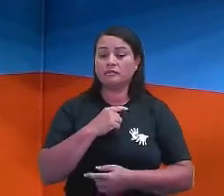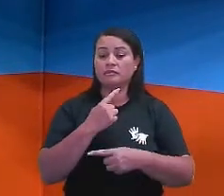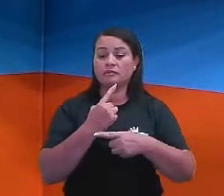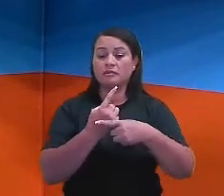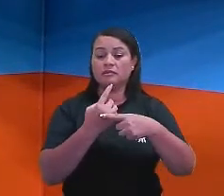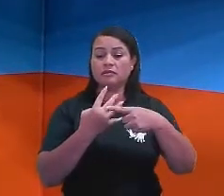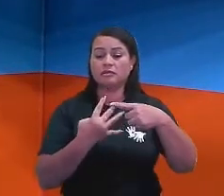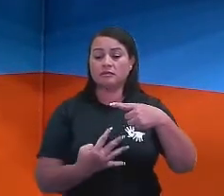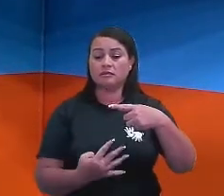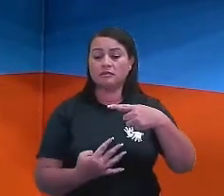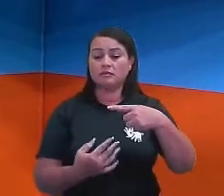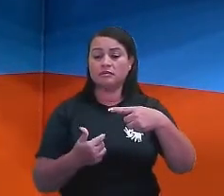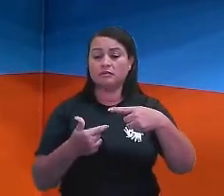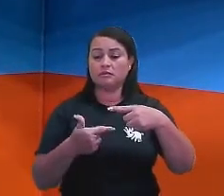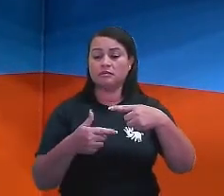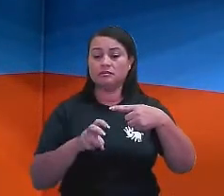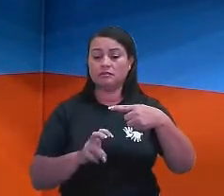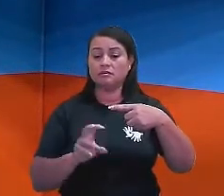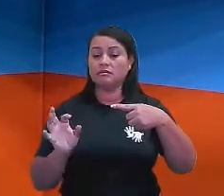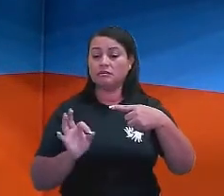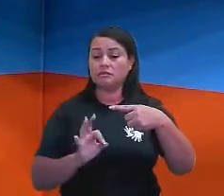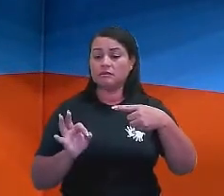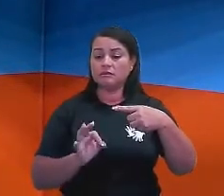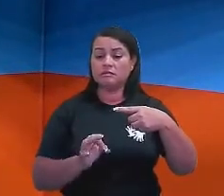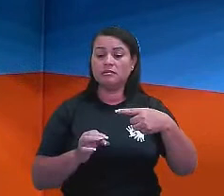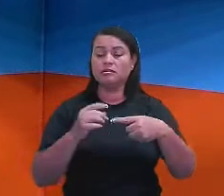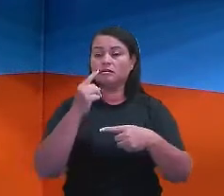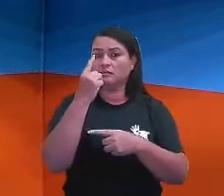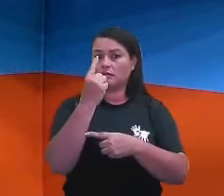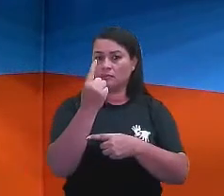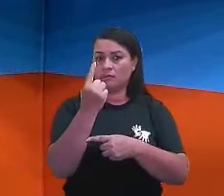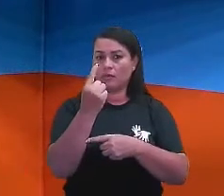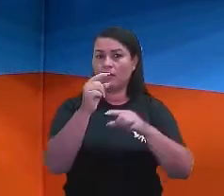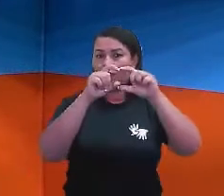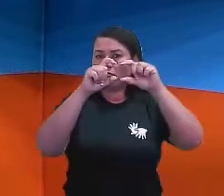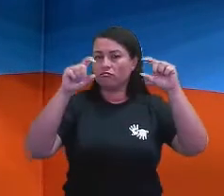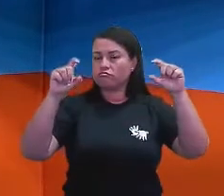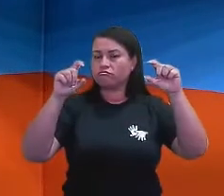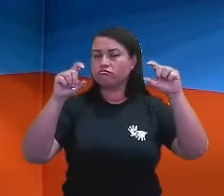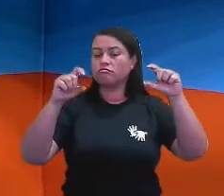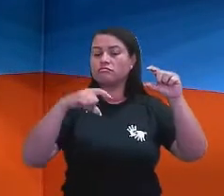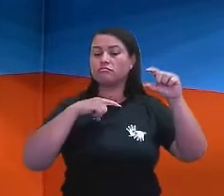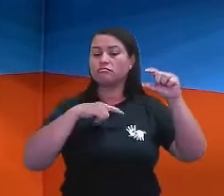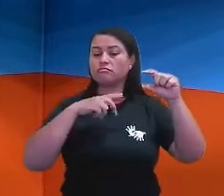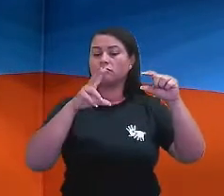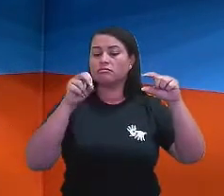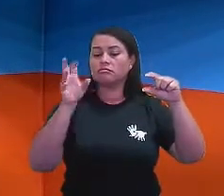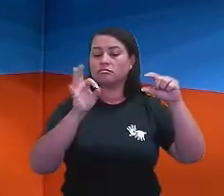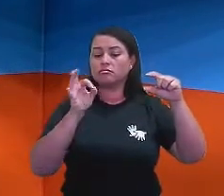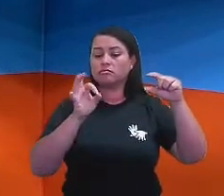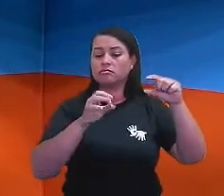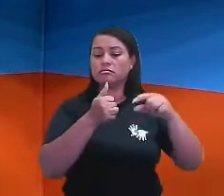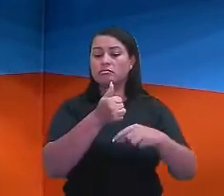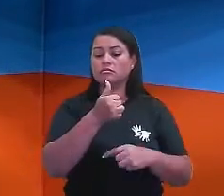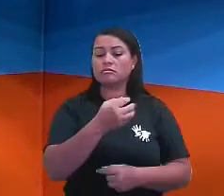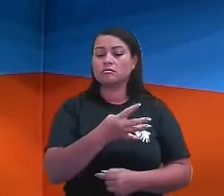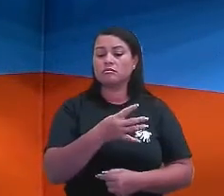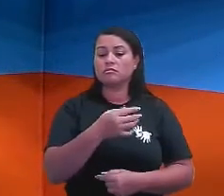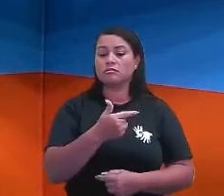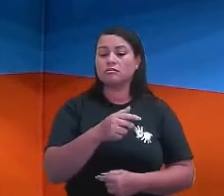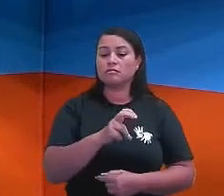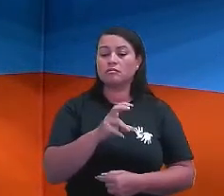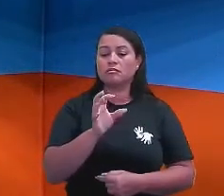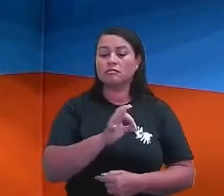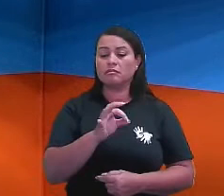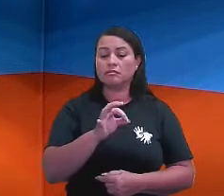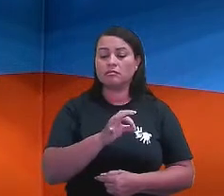trouxe, é 25%, porque 1/2 a gente traz aí a relação de 50%, 1/4,